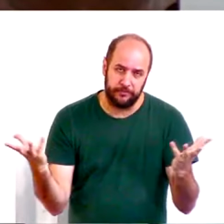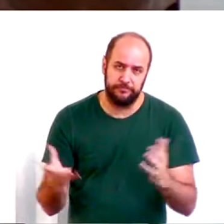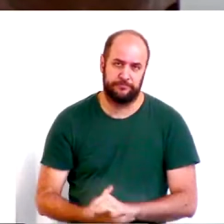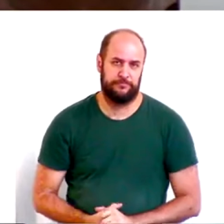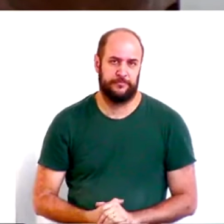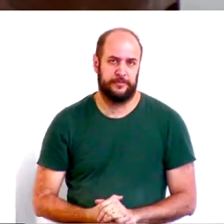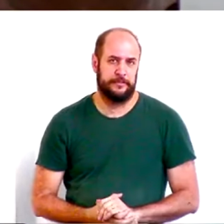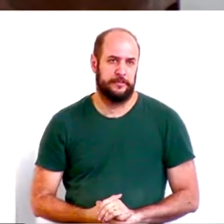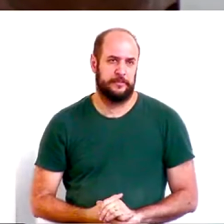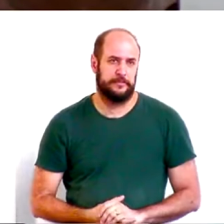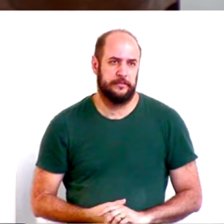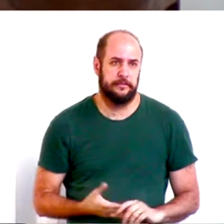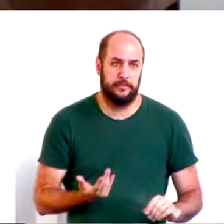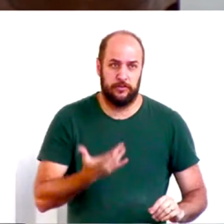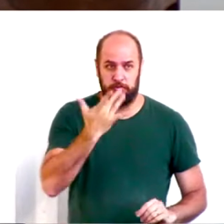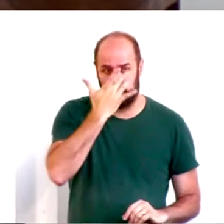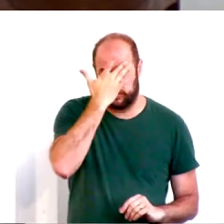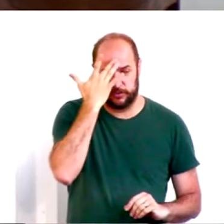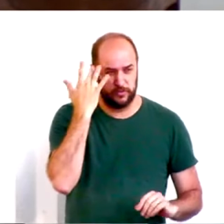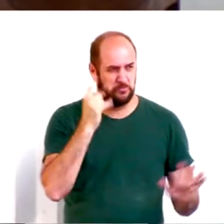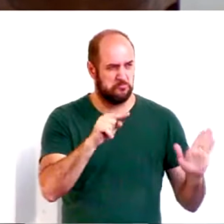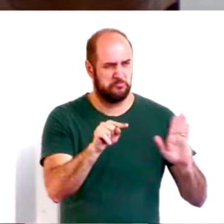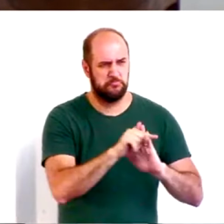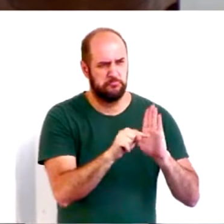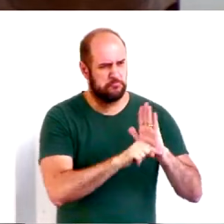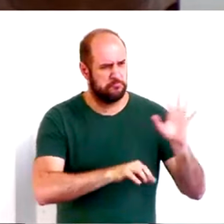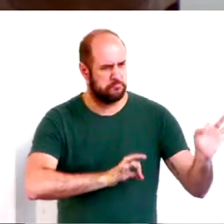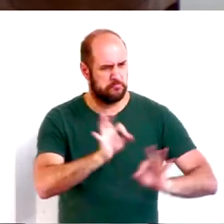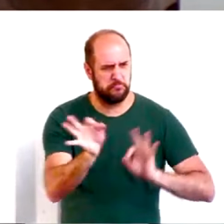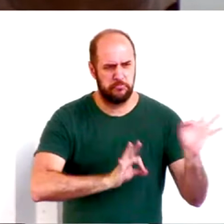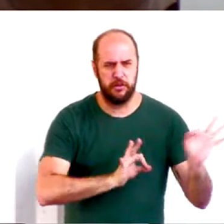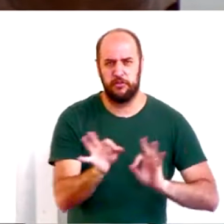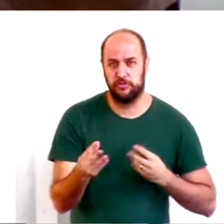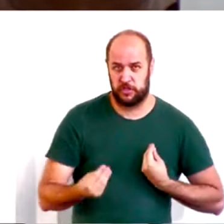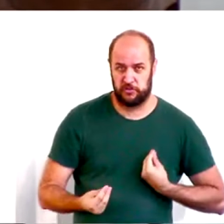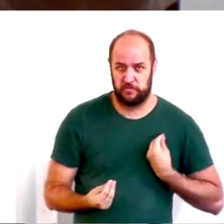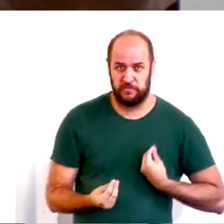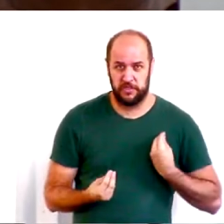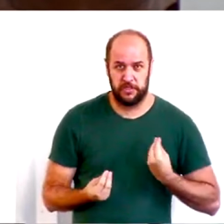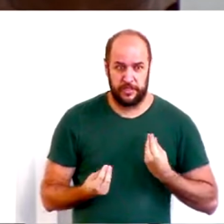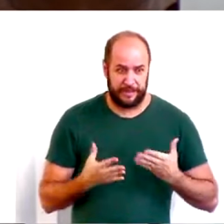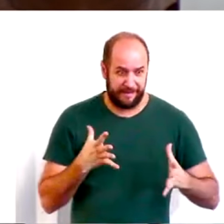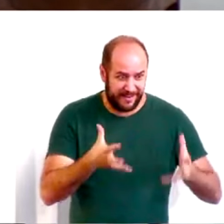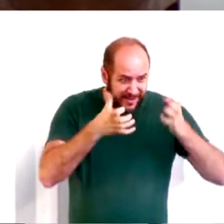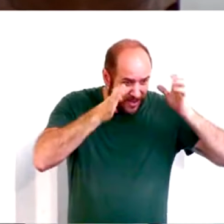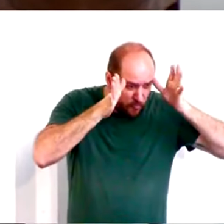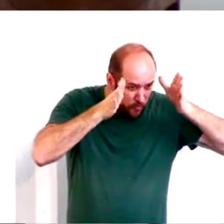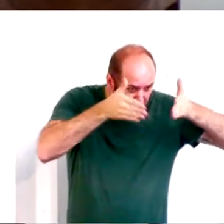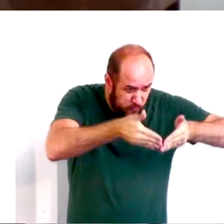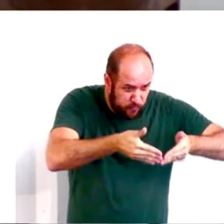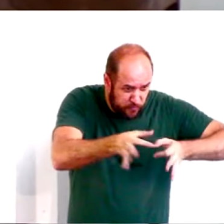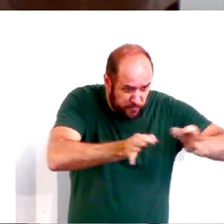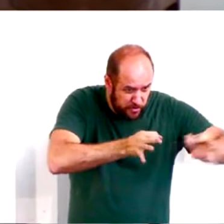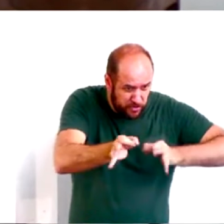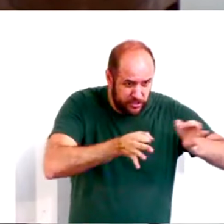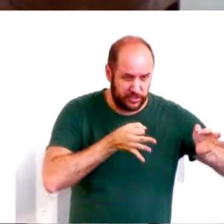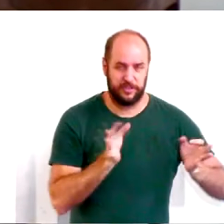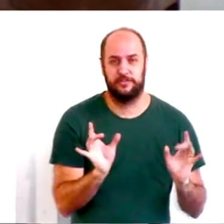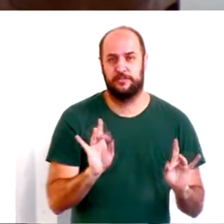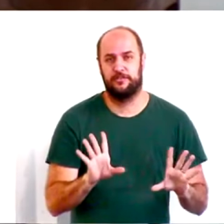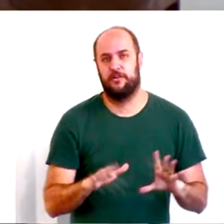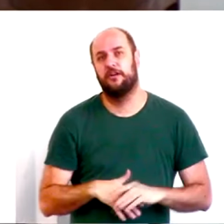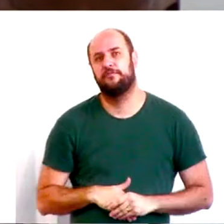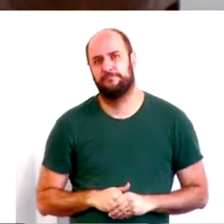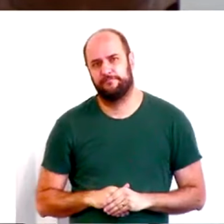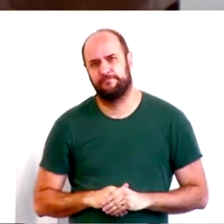os que estavam com projetos em andamento não queriam se desviar de maneira nenhuma dos seus projetos em